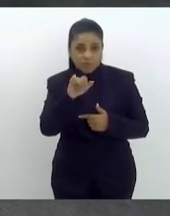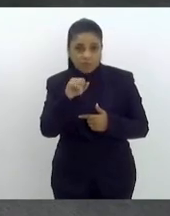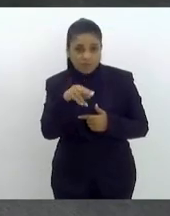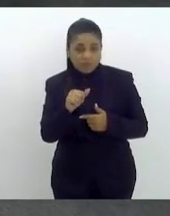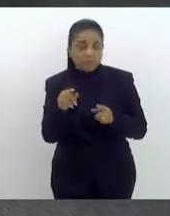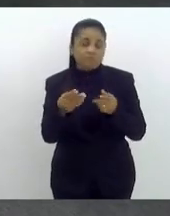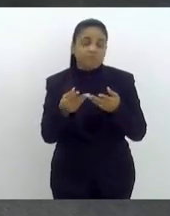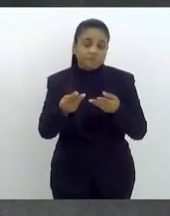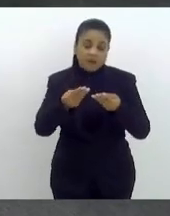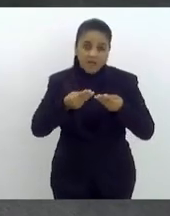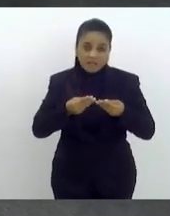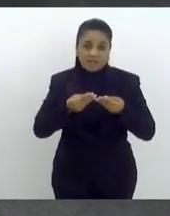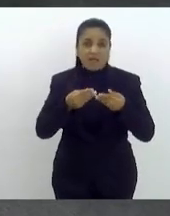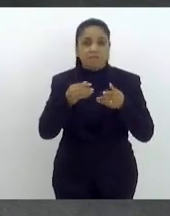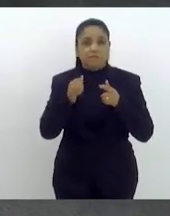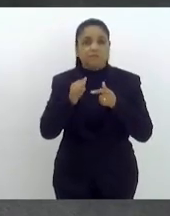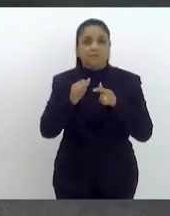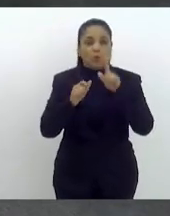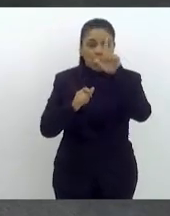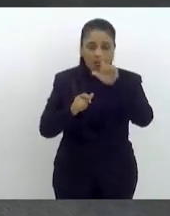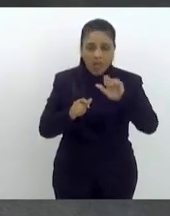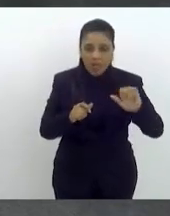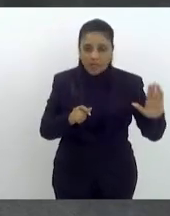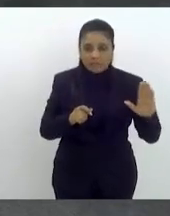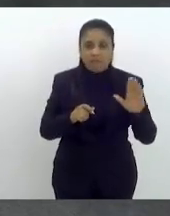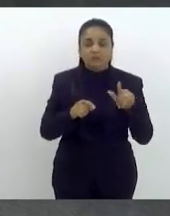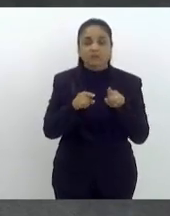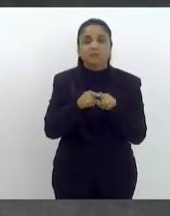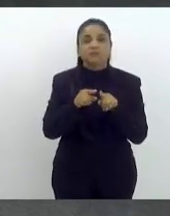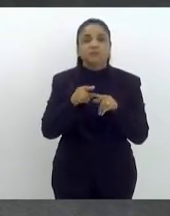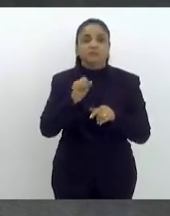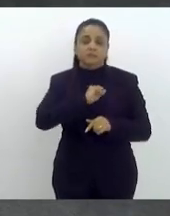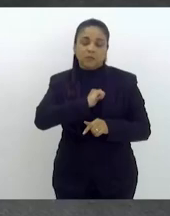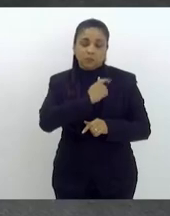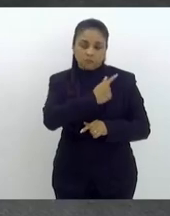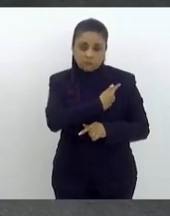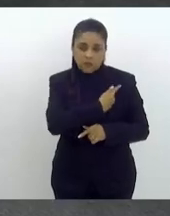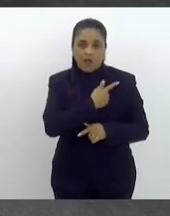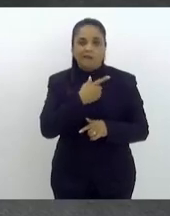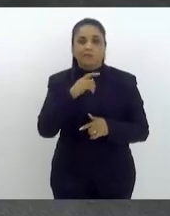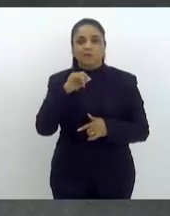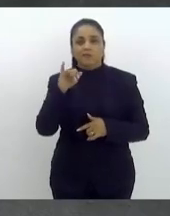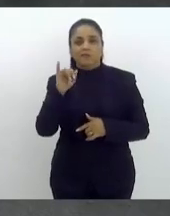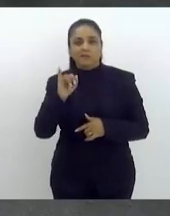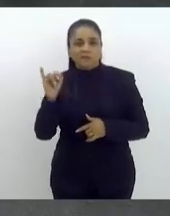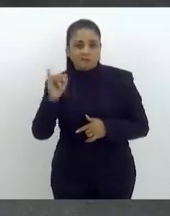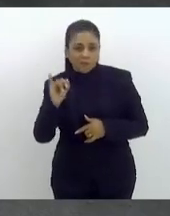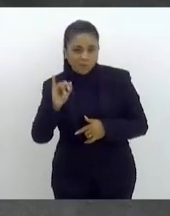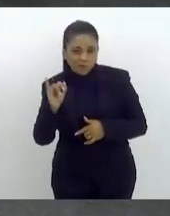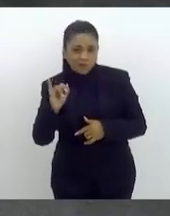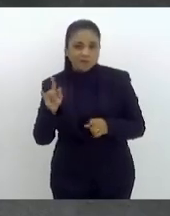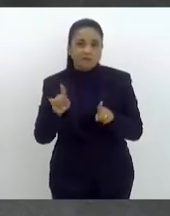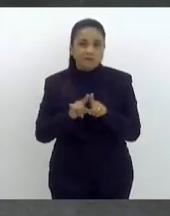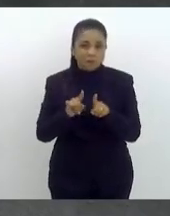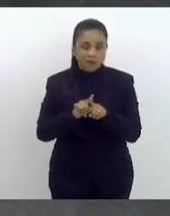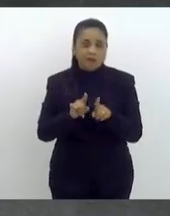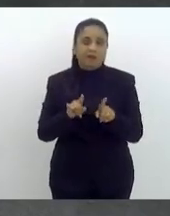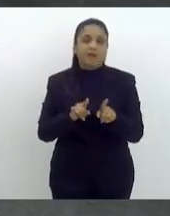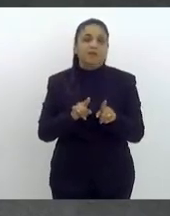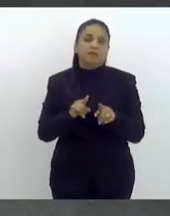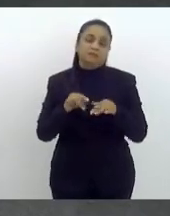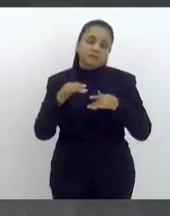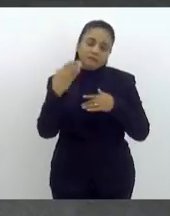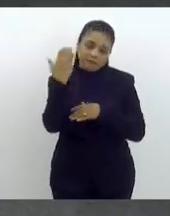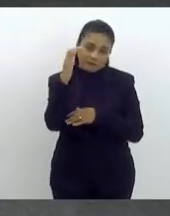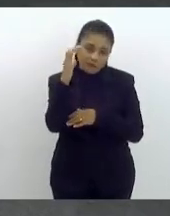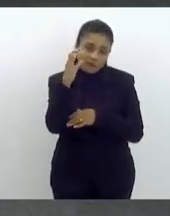Leste Fluminense né São Gonçalo Itaboraí além da demanda eh propriamente dita de Niterói é